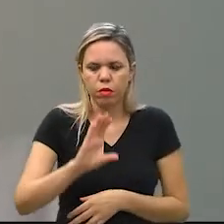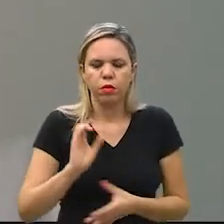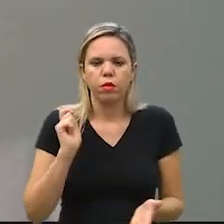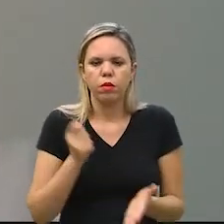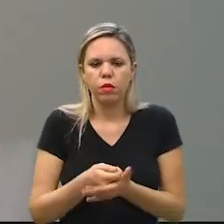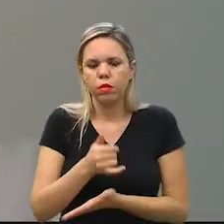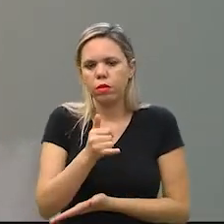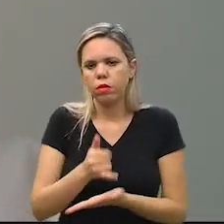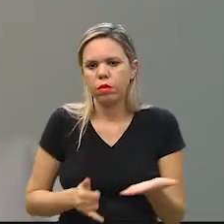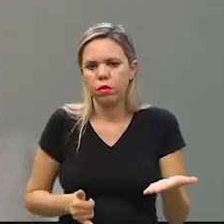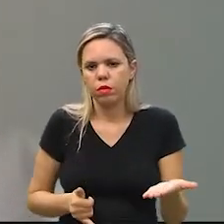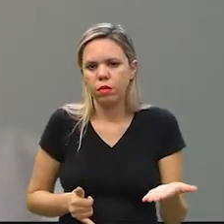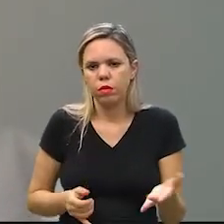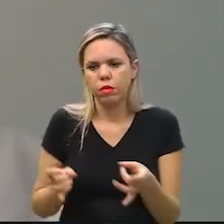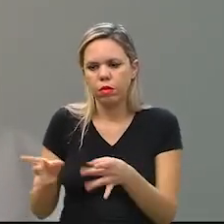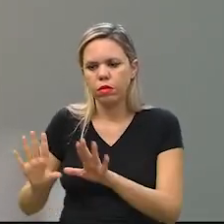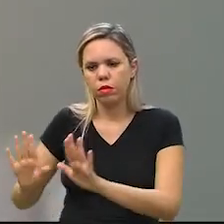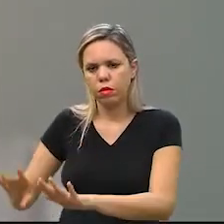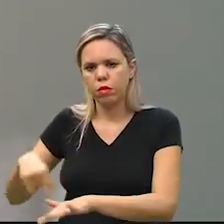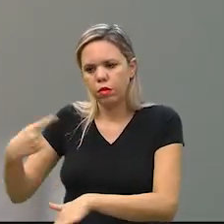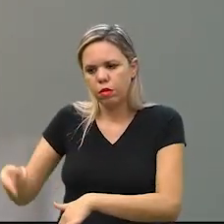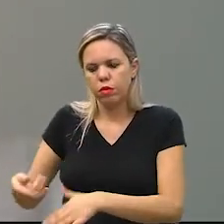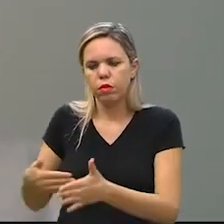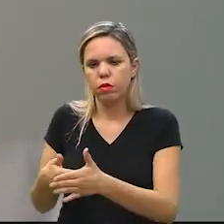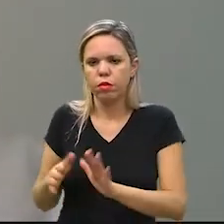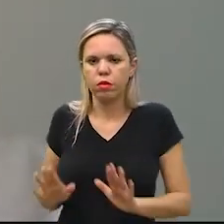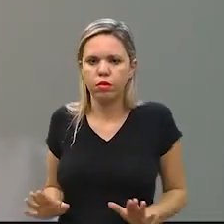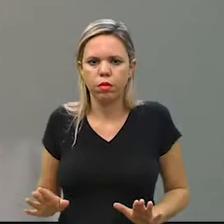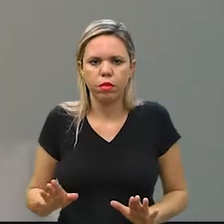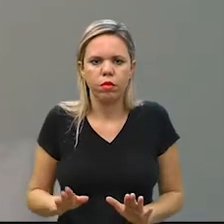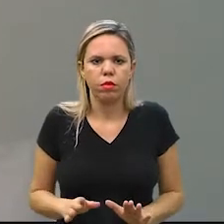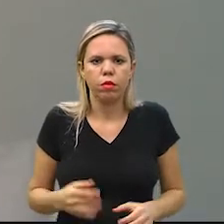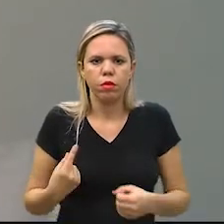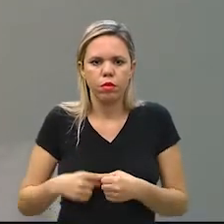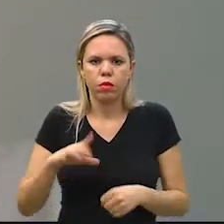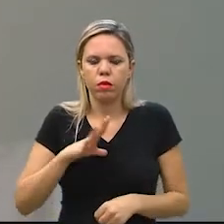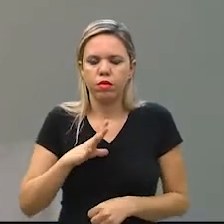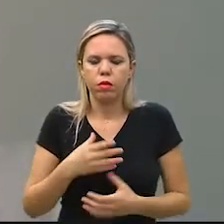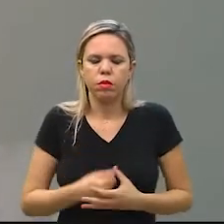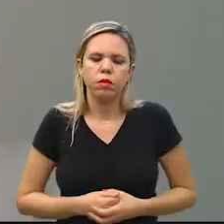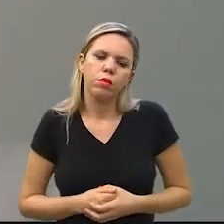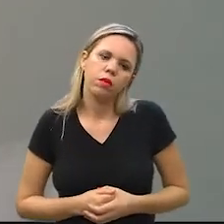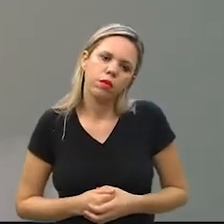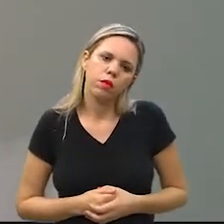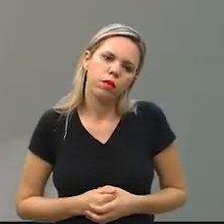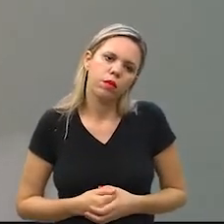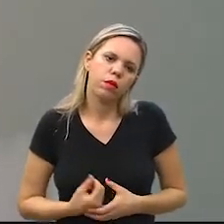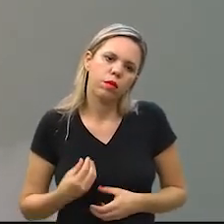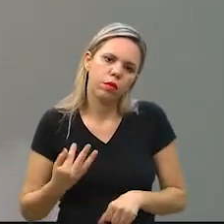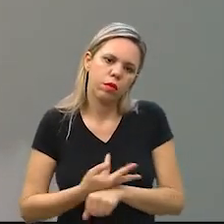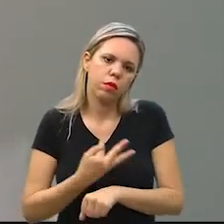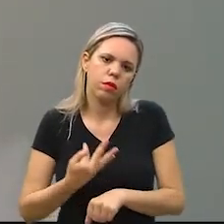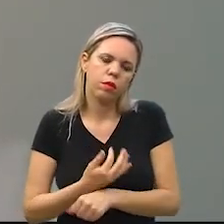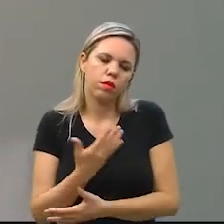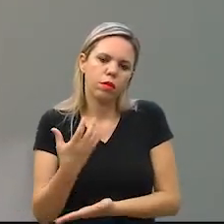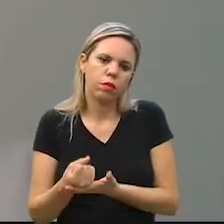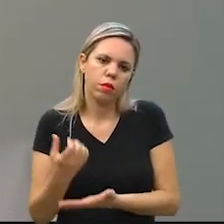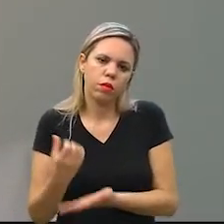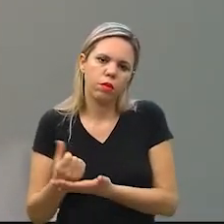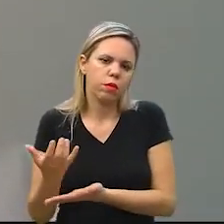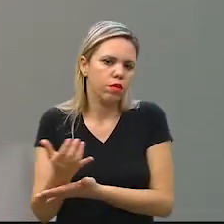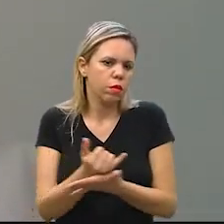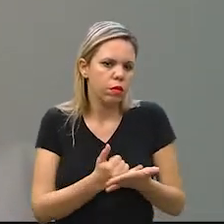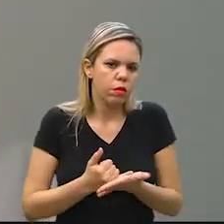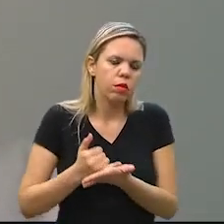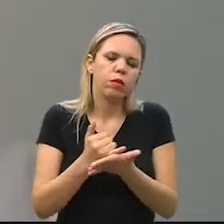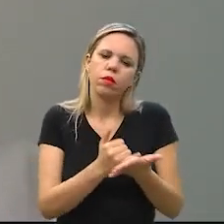pagar o imposto sempre vai ficar por último. E o município, ele vive basicamente do imposto. Sem uma arrecadação,